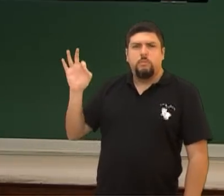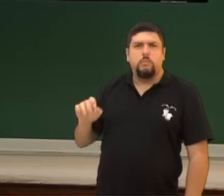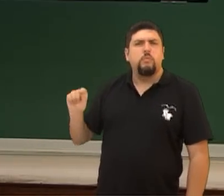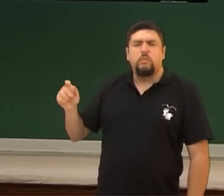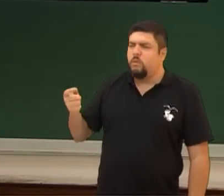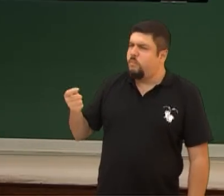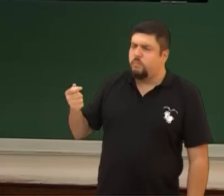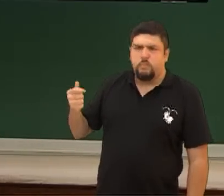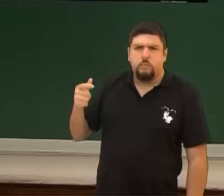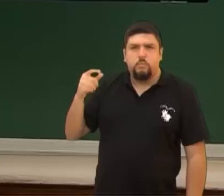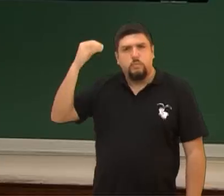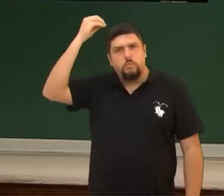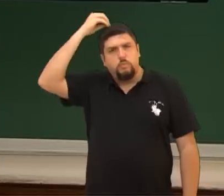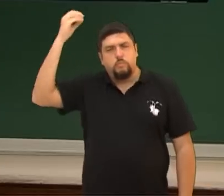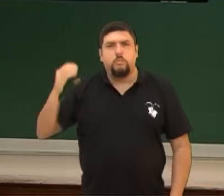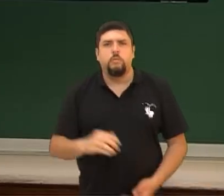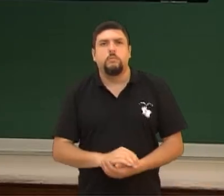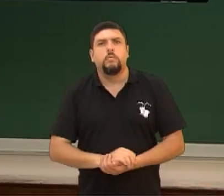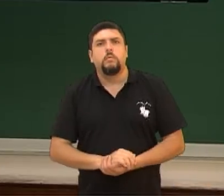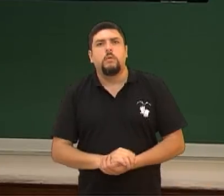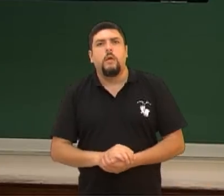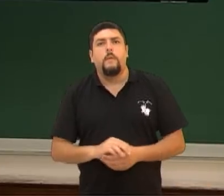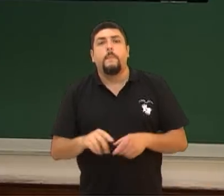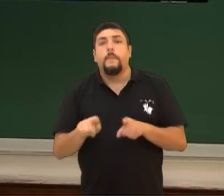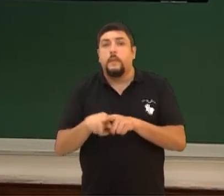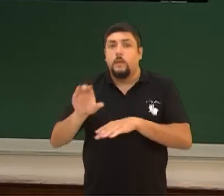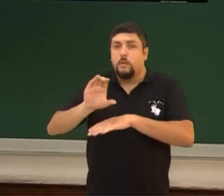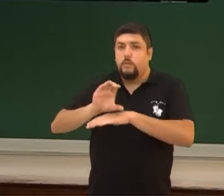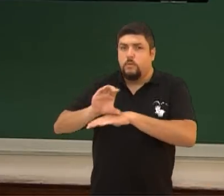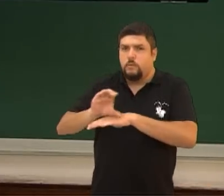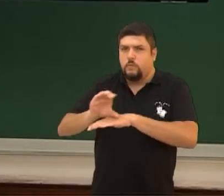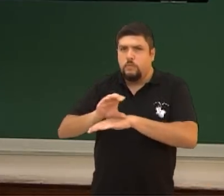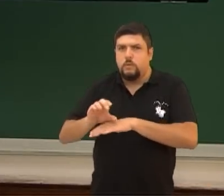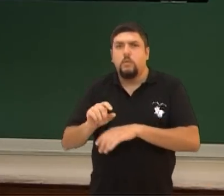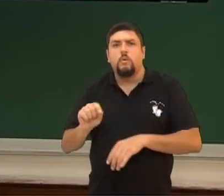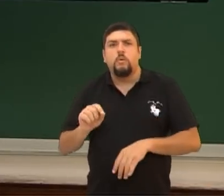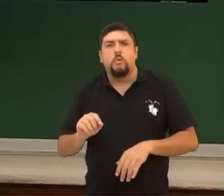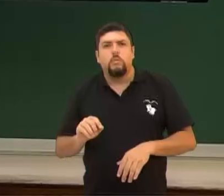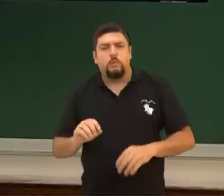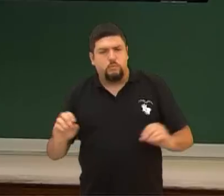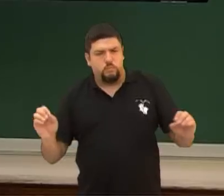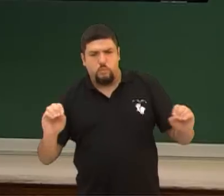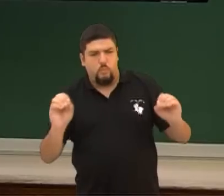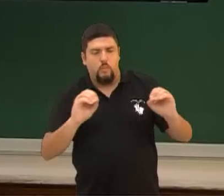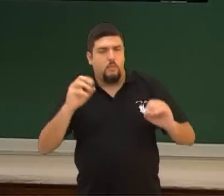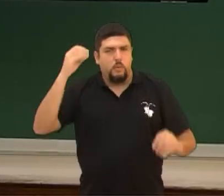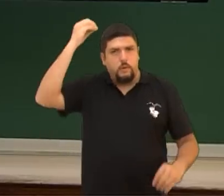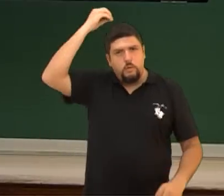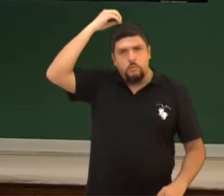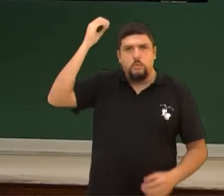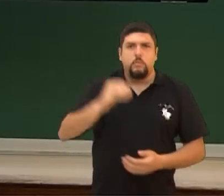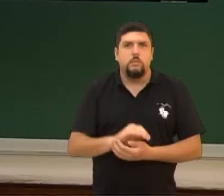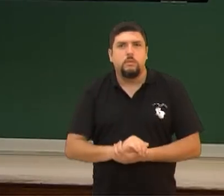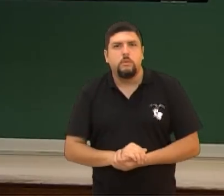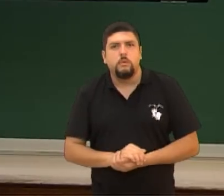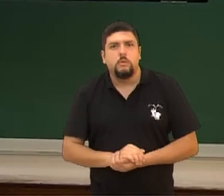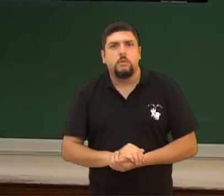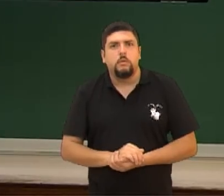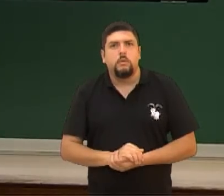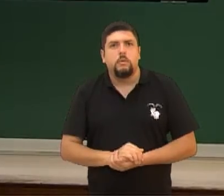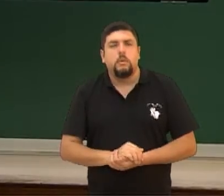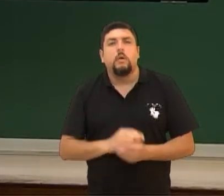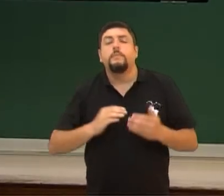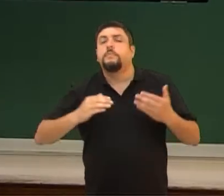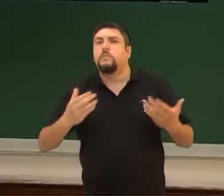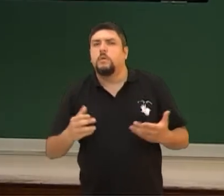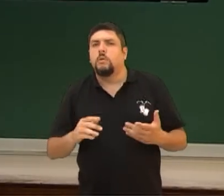natureza, certo? E ali no tom mais cinza, né, nenhuma culpa. Então a relação, você acha que em relação ao